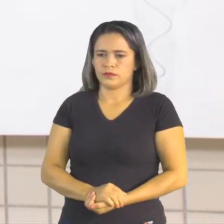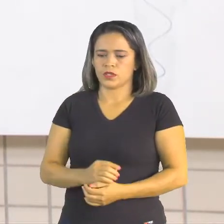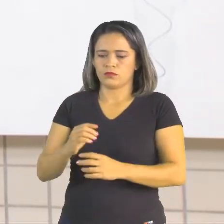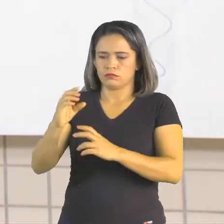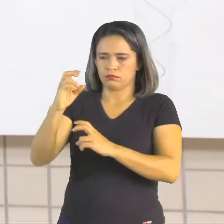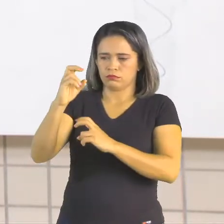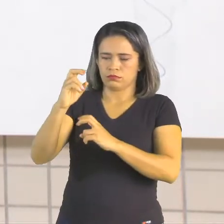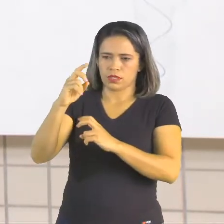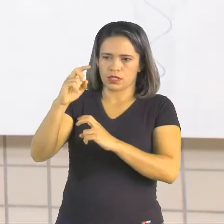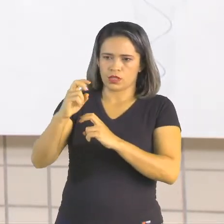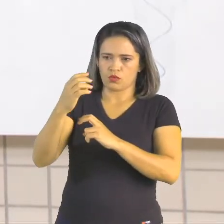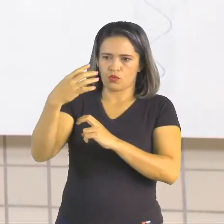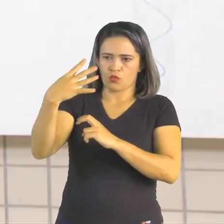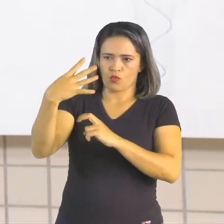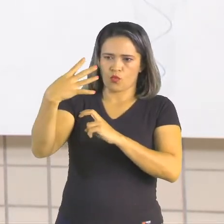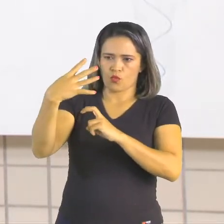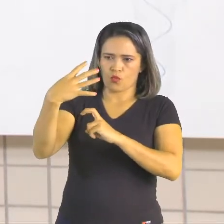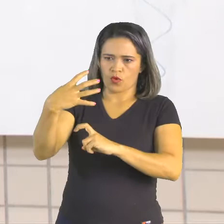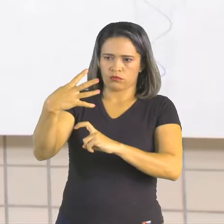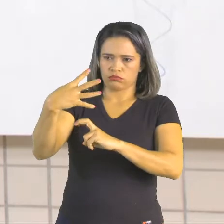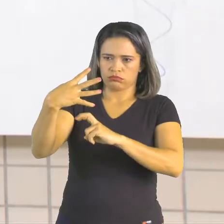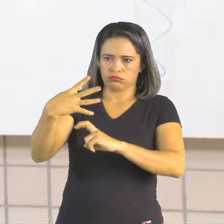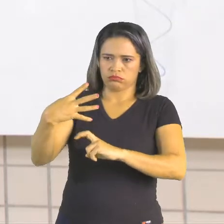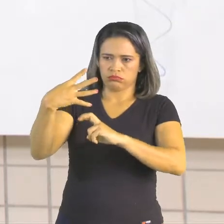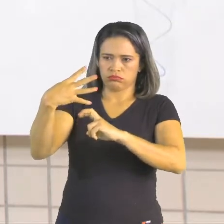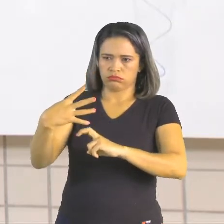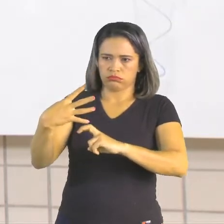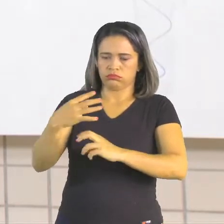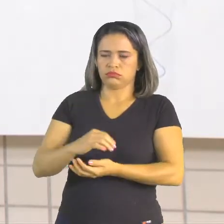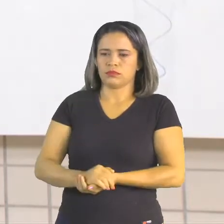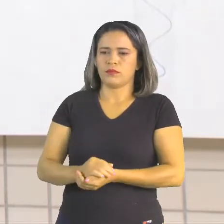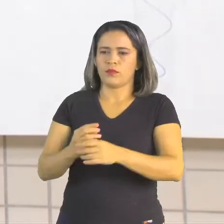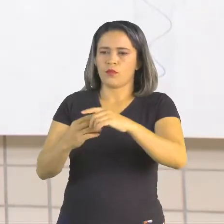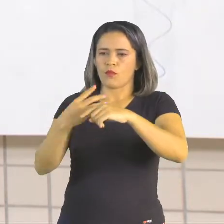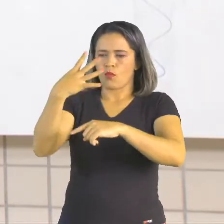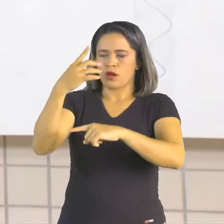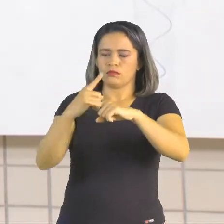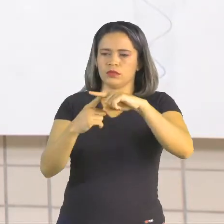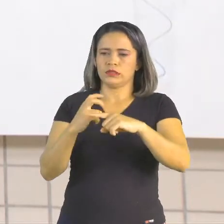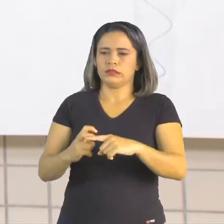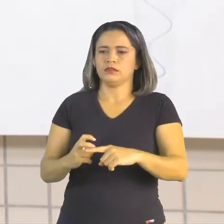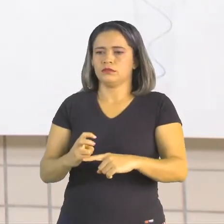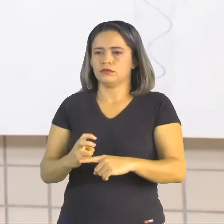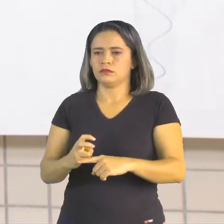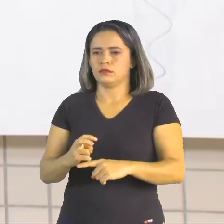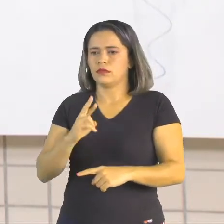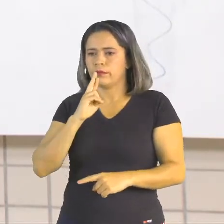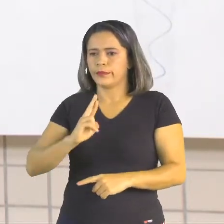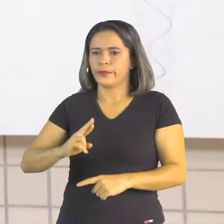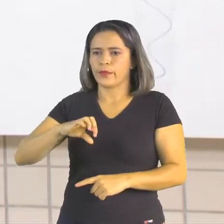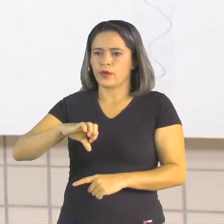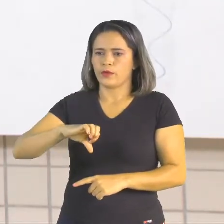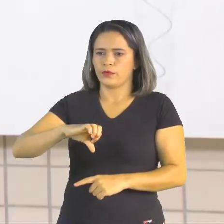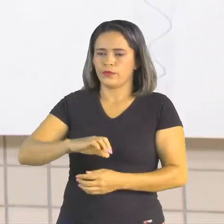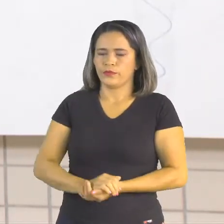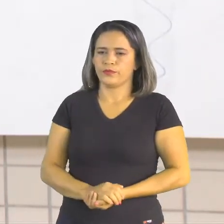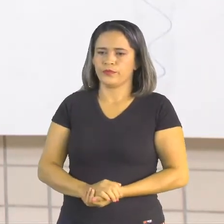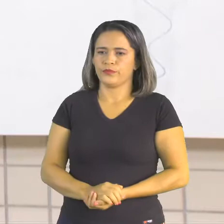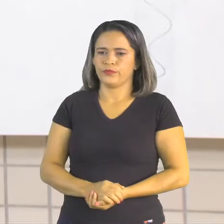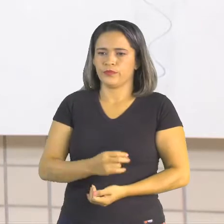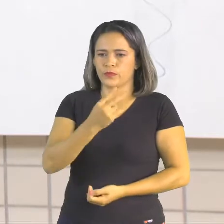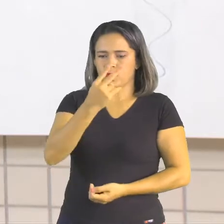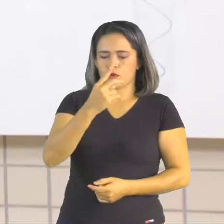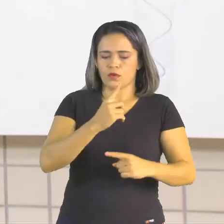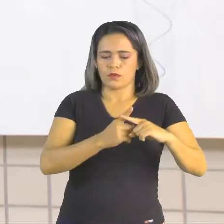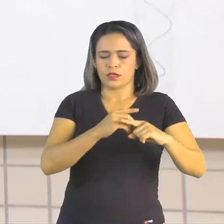décimo, unidade com unidade. 4 mais 5, 9. 2 mais